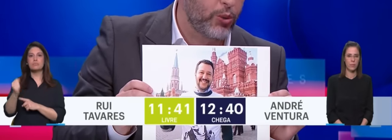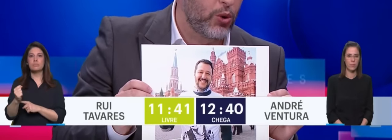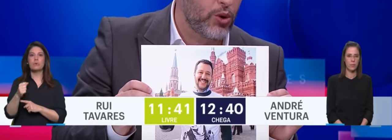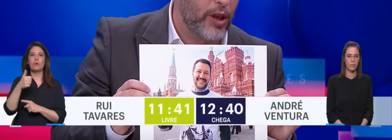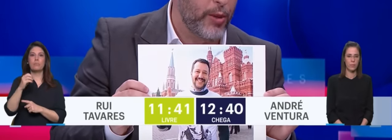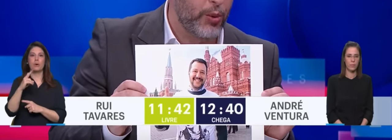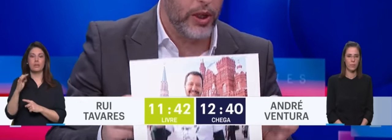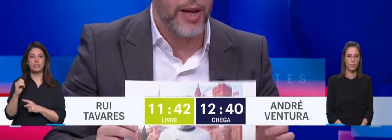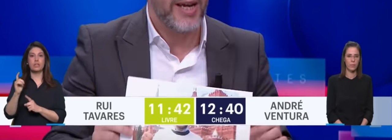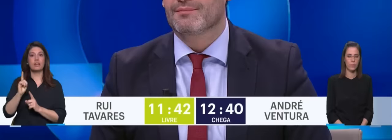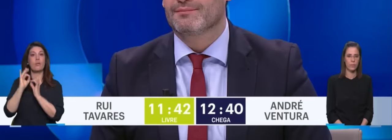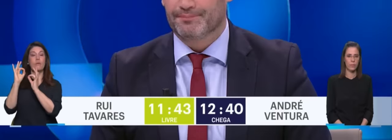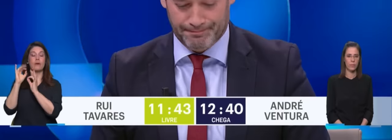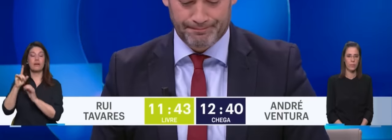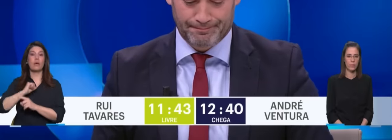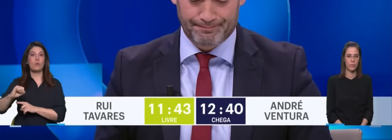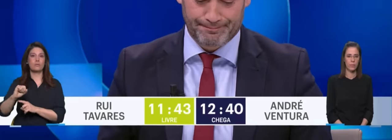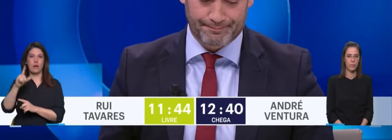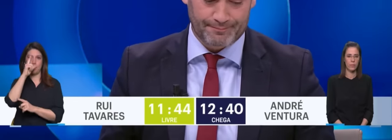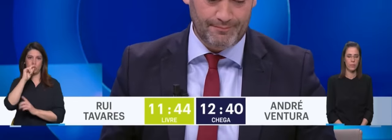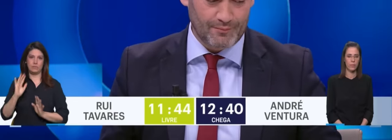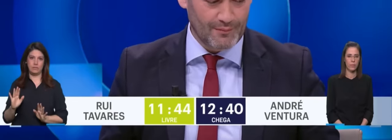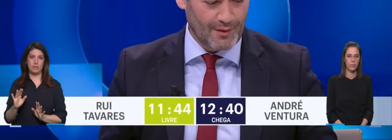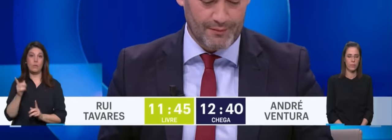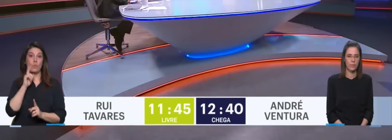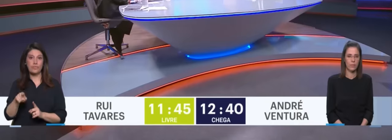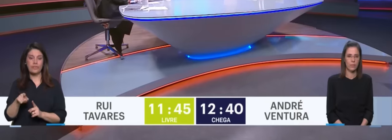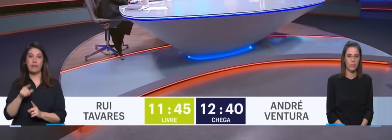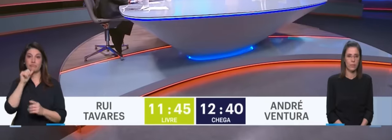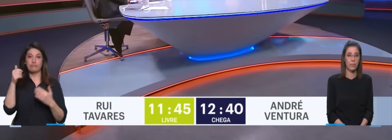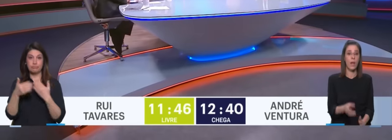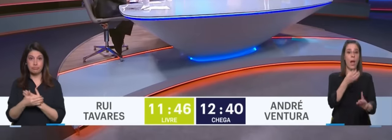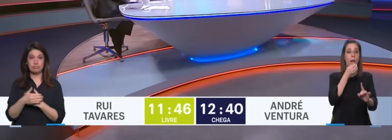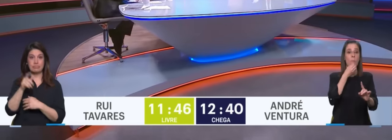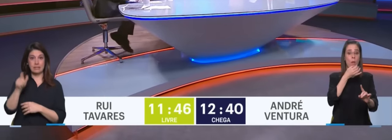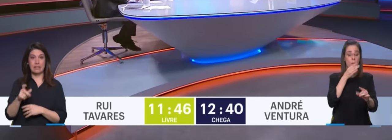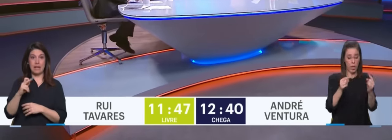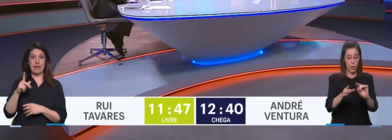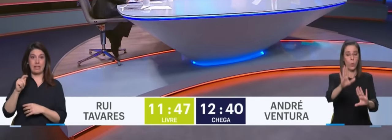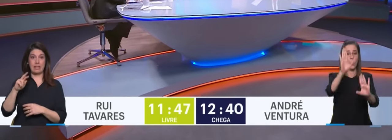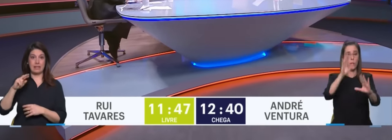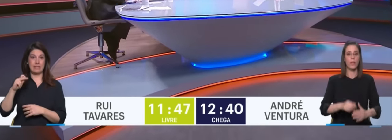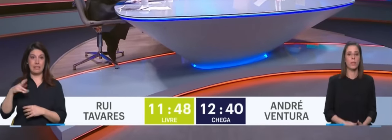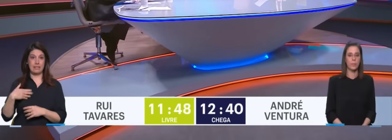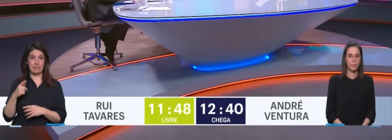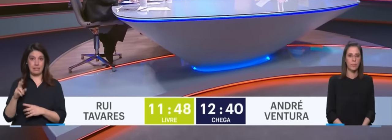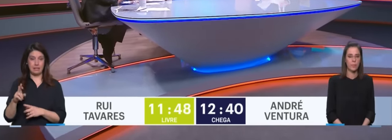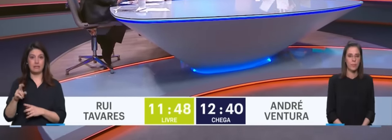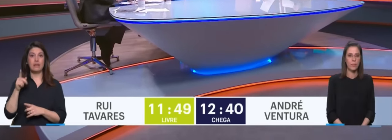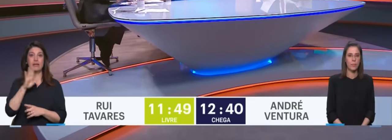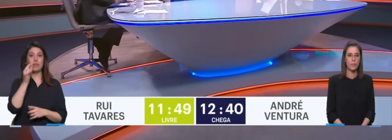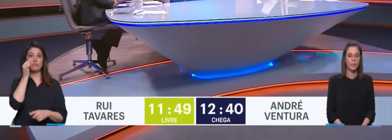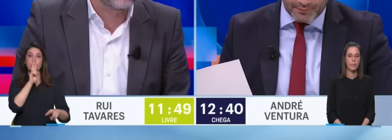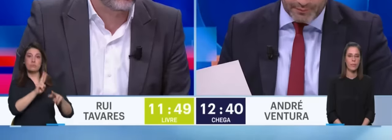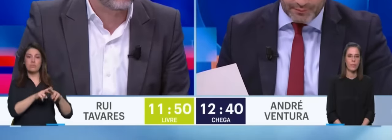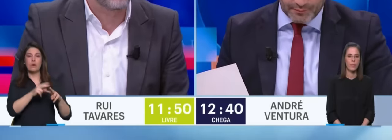dos opositores Vladimir Putin e no dia em que foi assassinado Alex a nafal e quant temos na prisão um dos historiadores